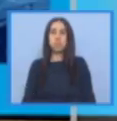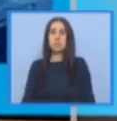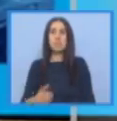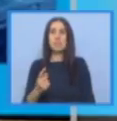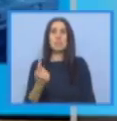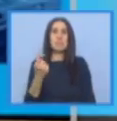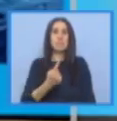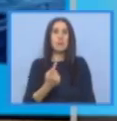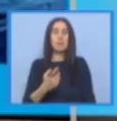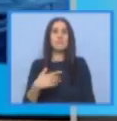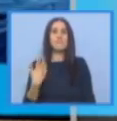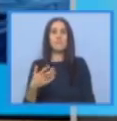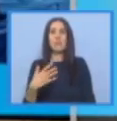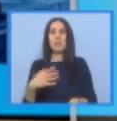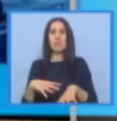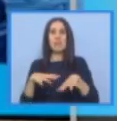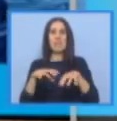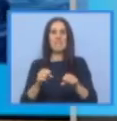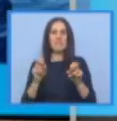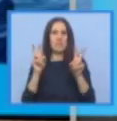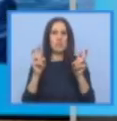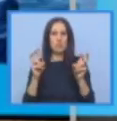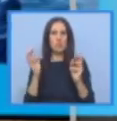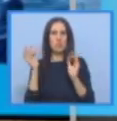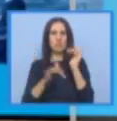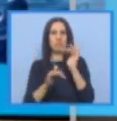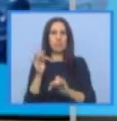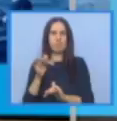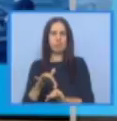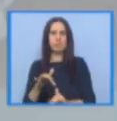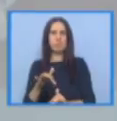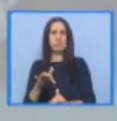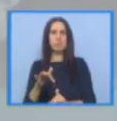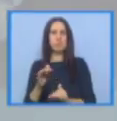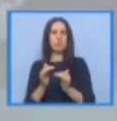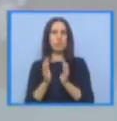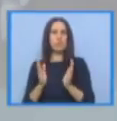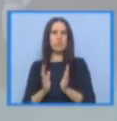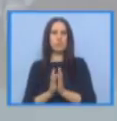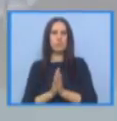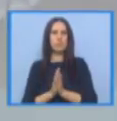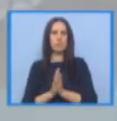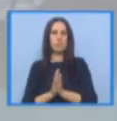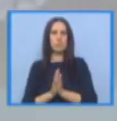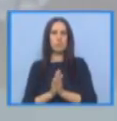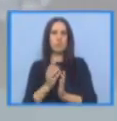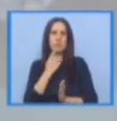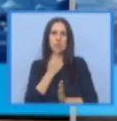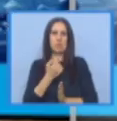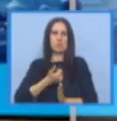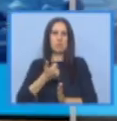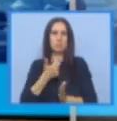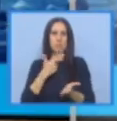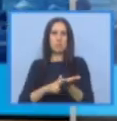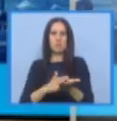ordens de invasores, como todos têm, se legitimam numa